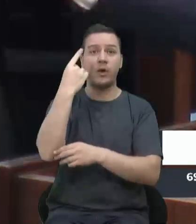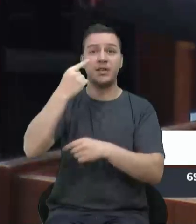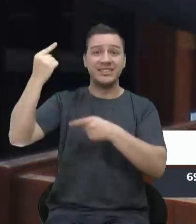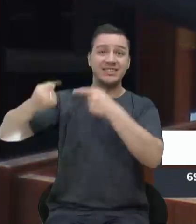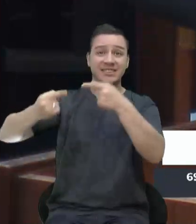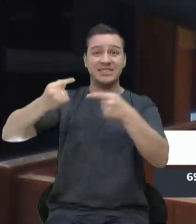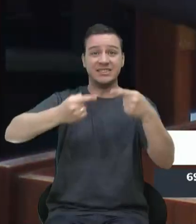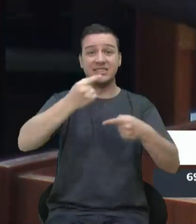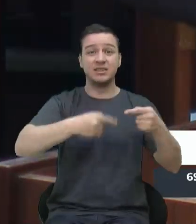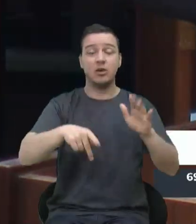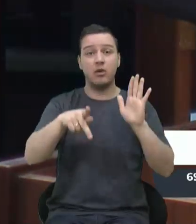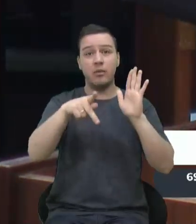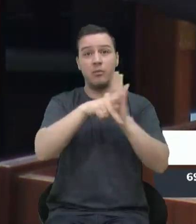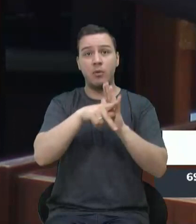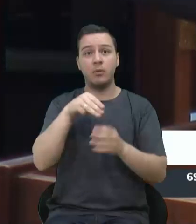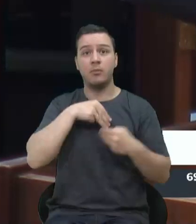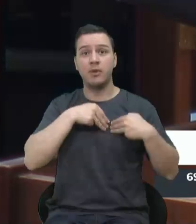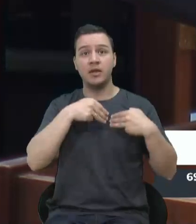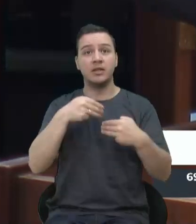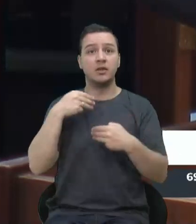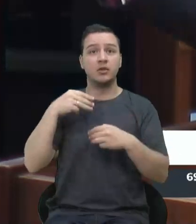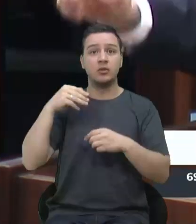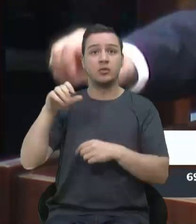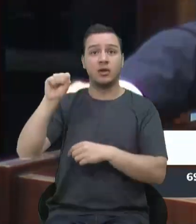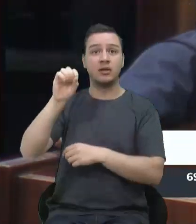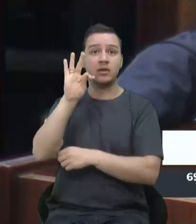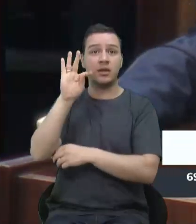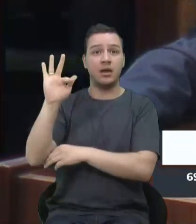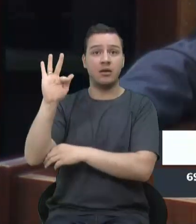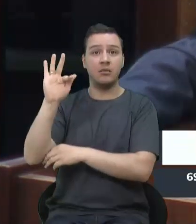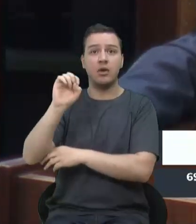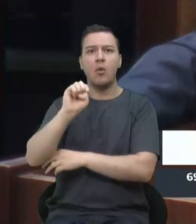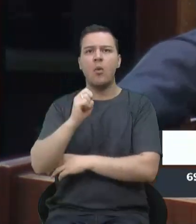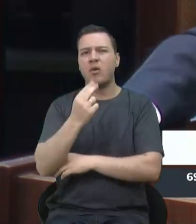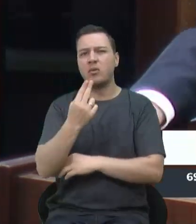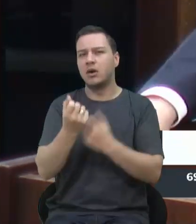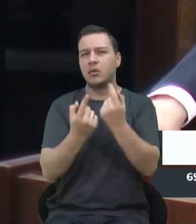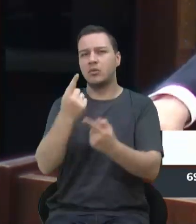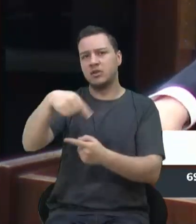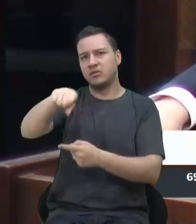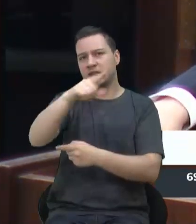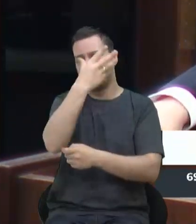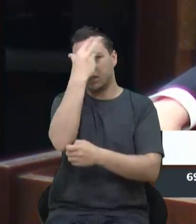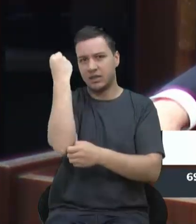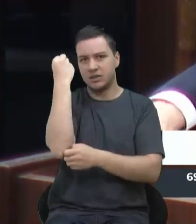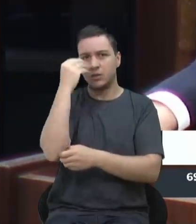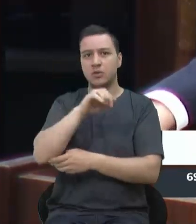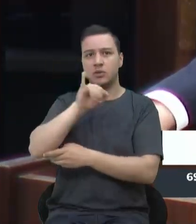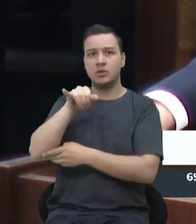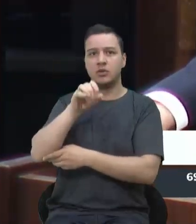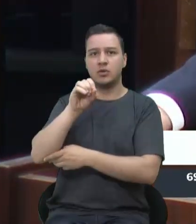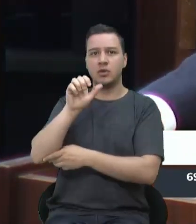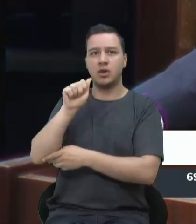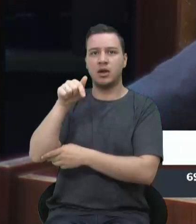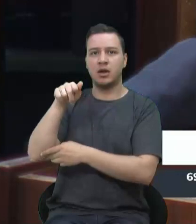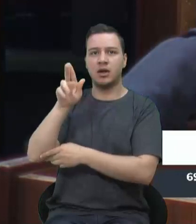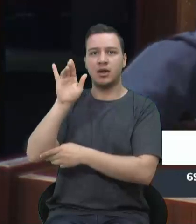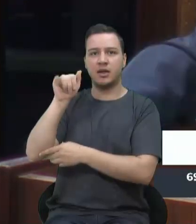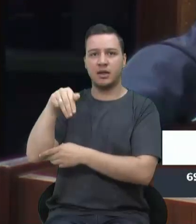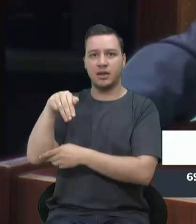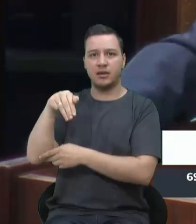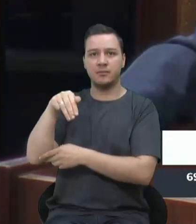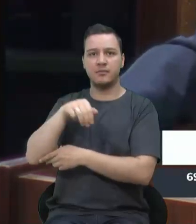os próprios ministros do Supremo. Ou alguém se esqueceu de que o então ministro Joaquim Barbosa, numa